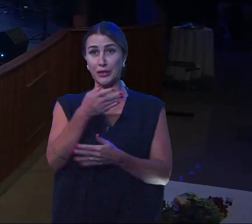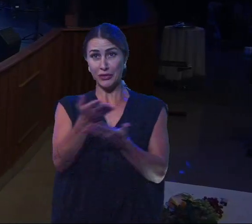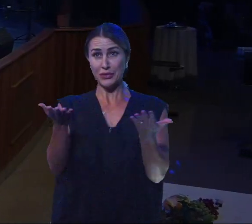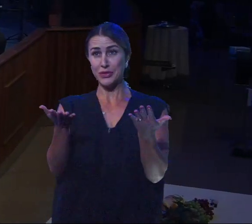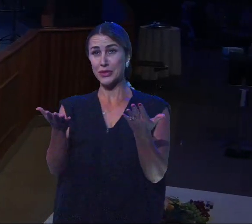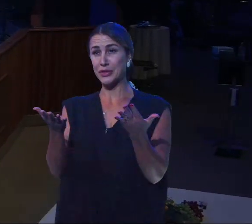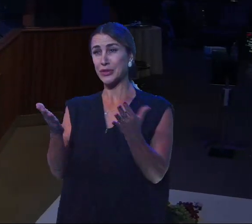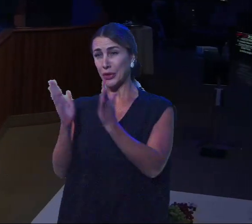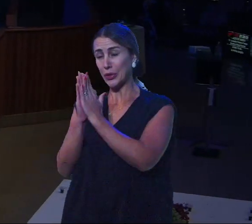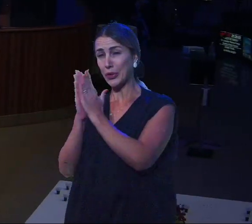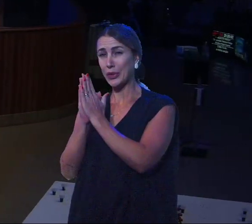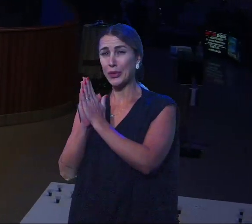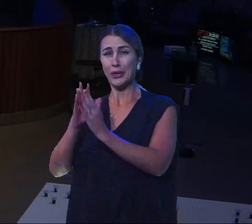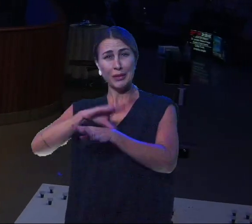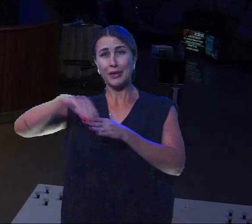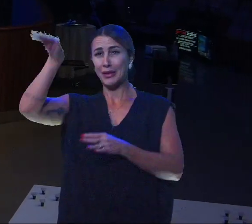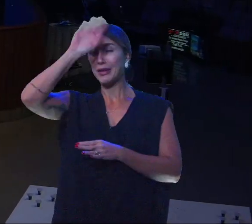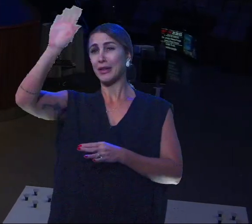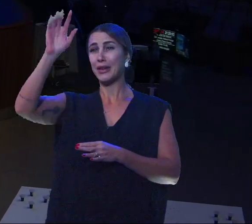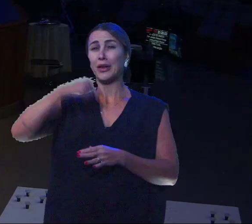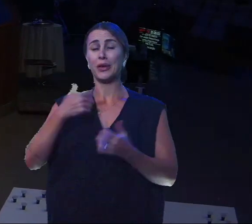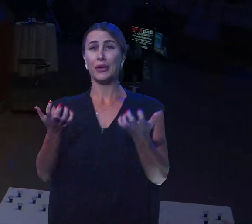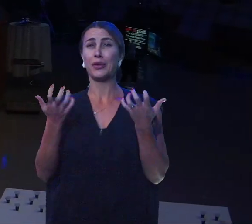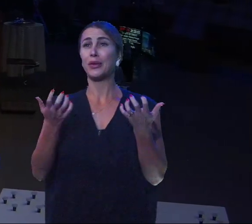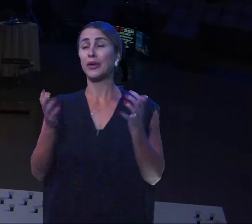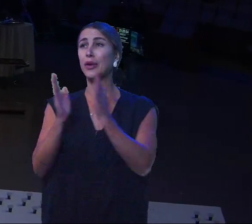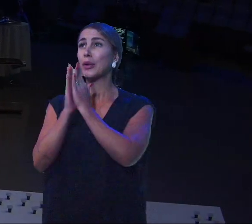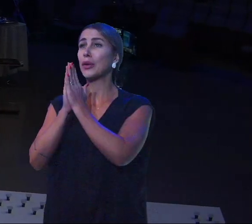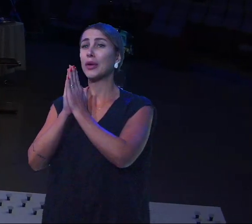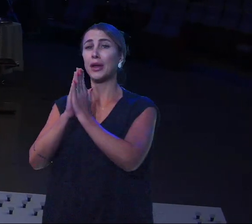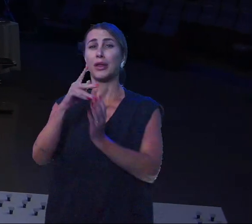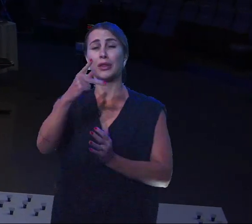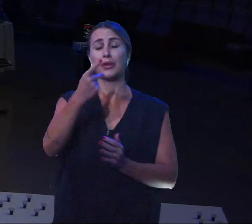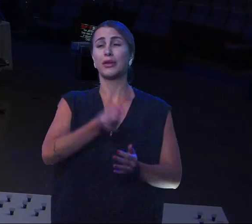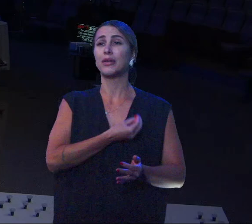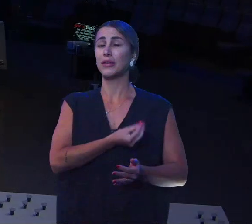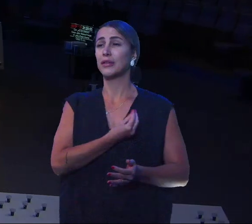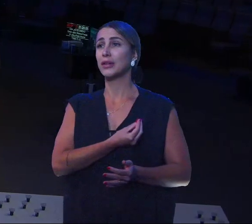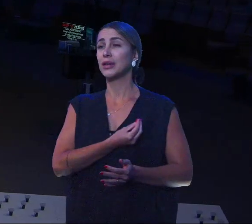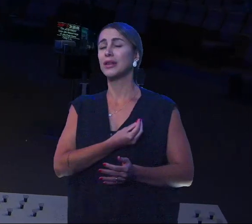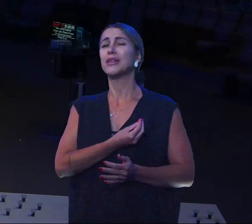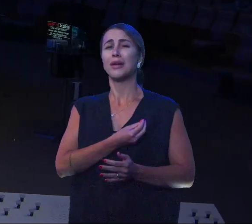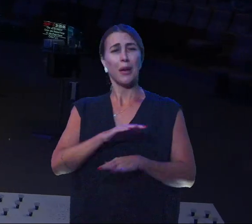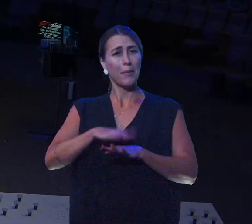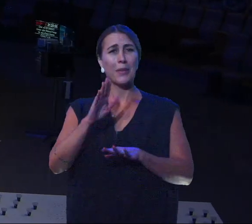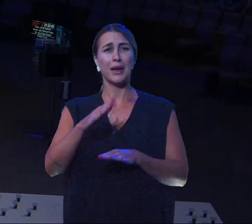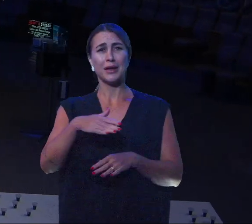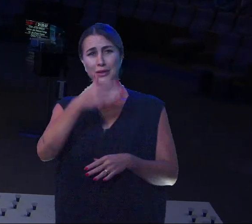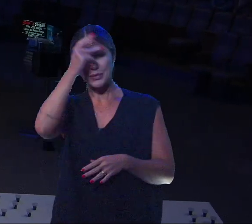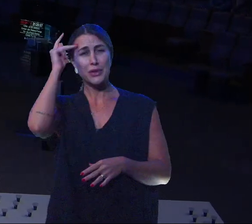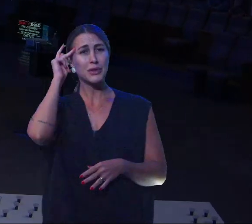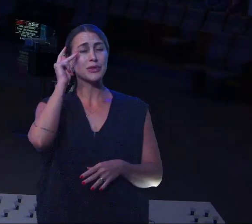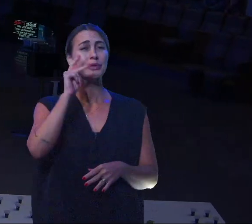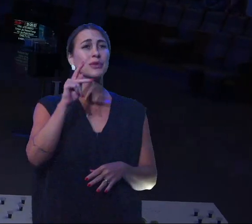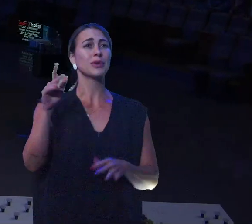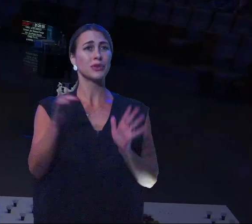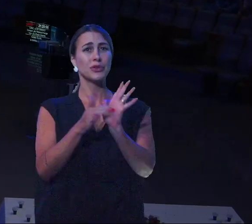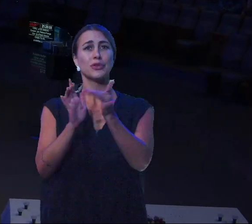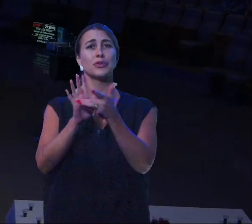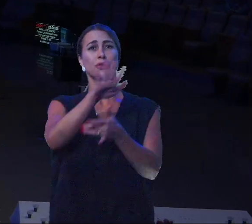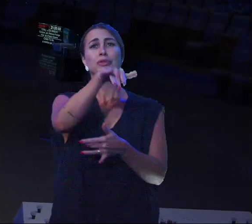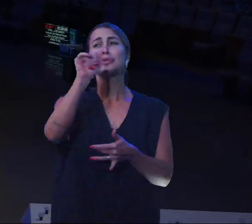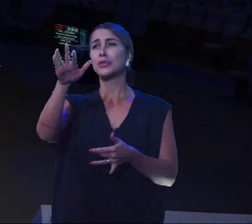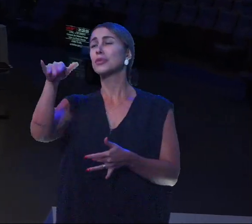levanta a mão no teu lugar, eu quero orar por você. Amém, amém. Tem mais gente que Deus chamou aqui hoje. Amém ali atrás, amém, amém ali atrás também, amém ali em cima.